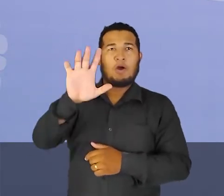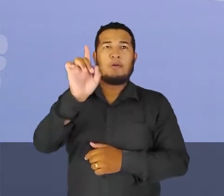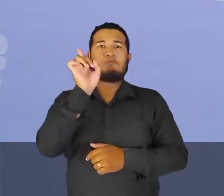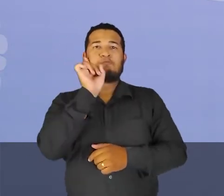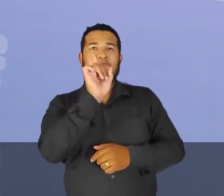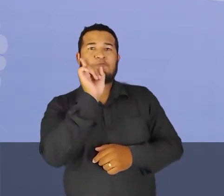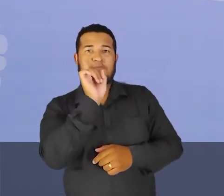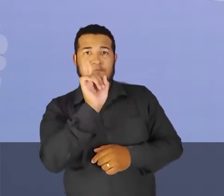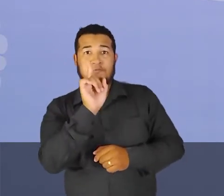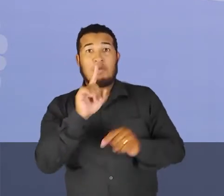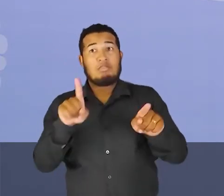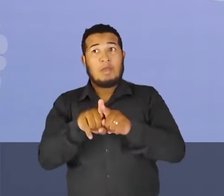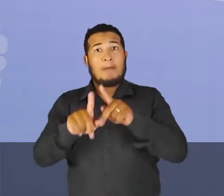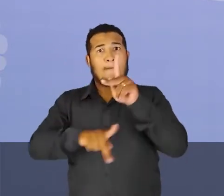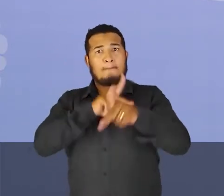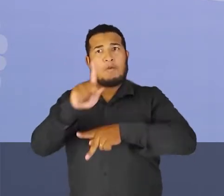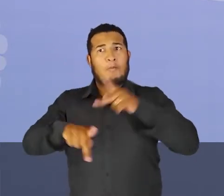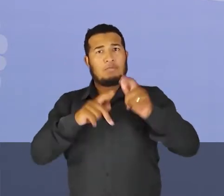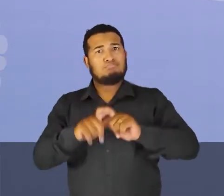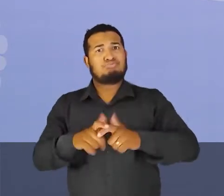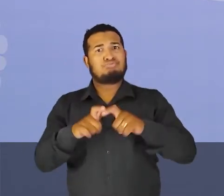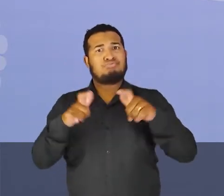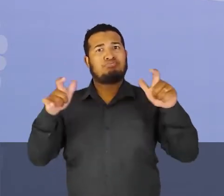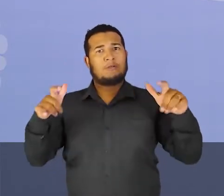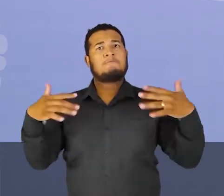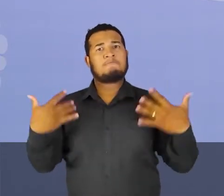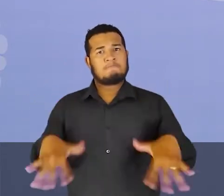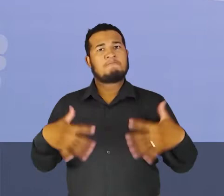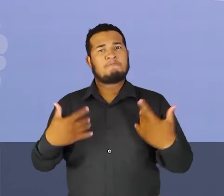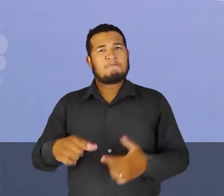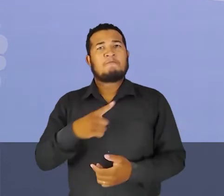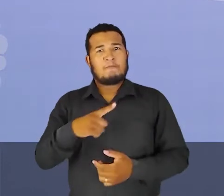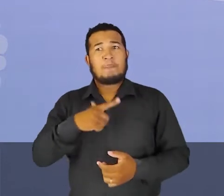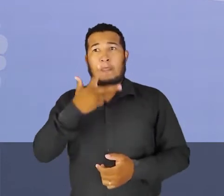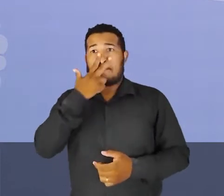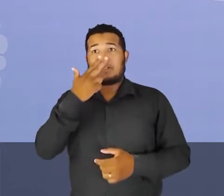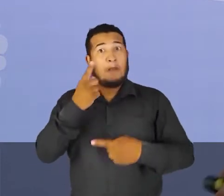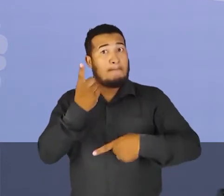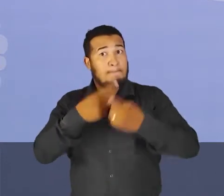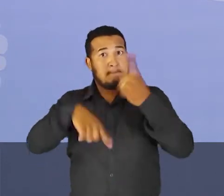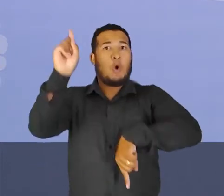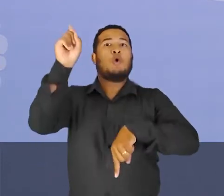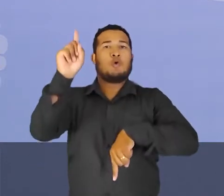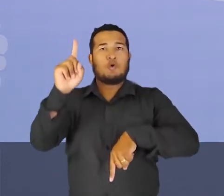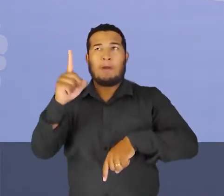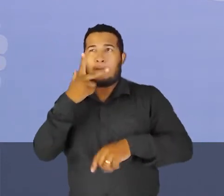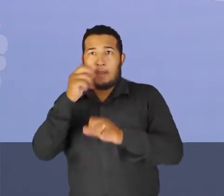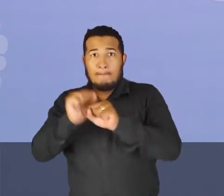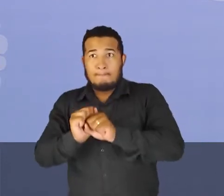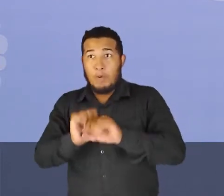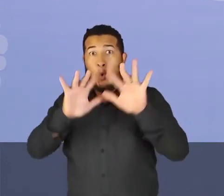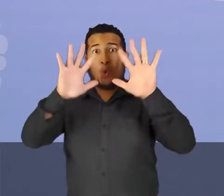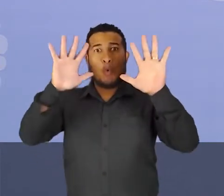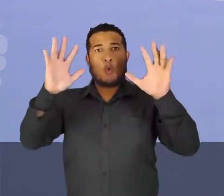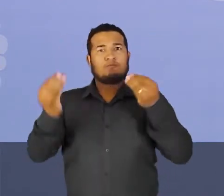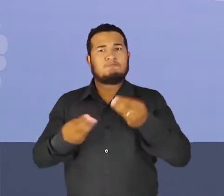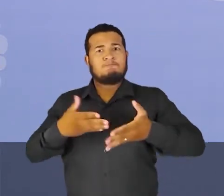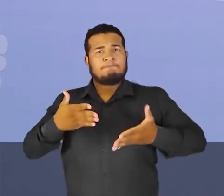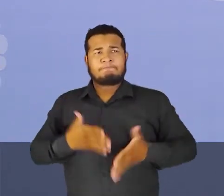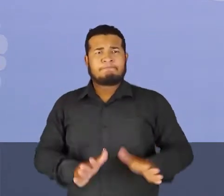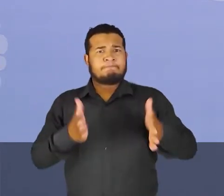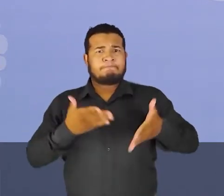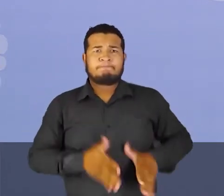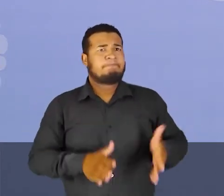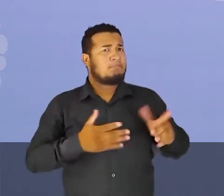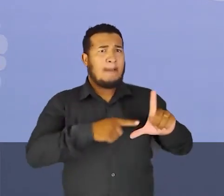Estados Unidos, houve um aumento populacional muito significativo, um verdadeiro boom, uma explosão de taxa de